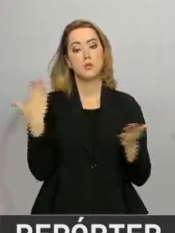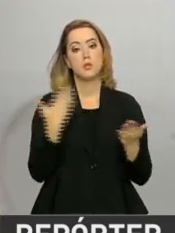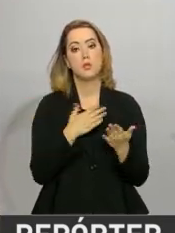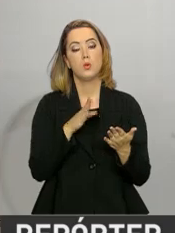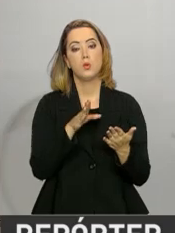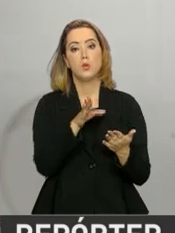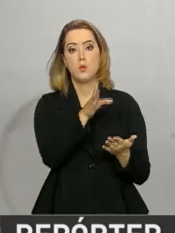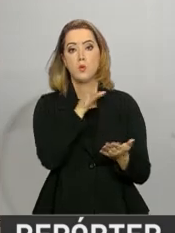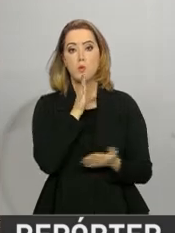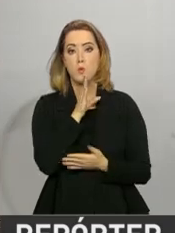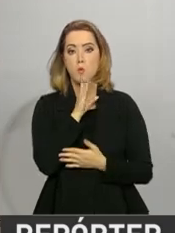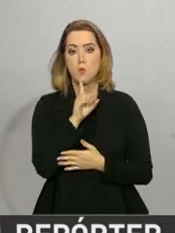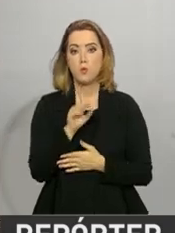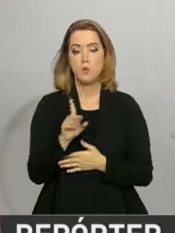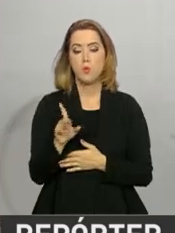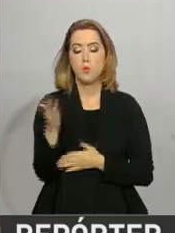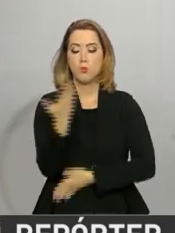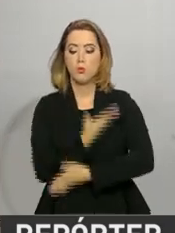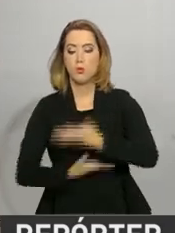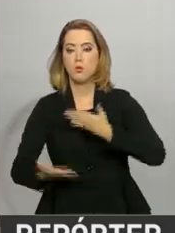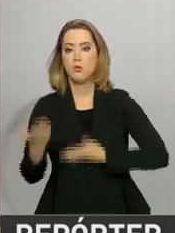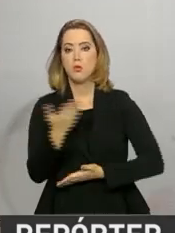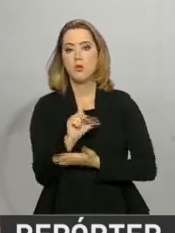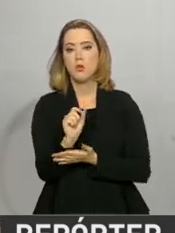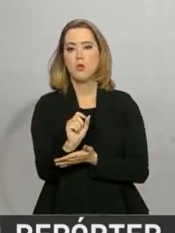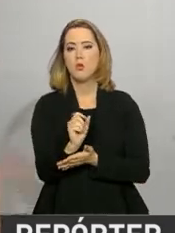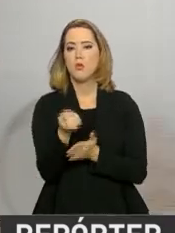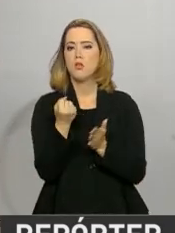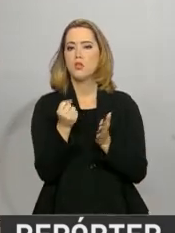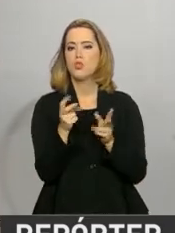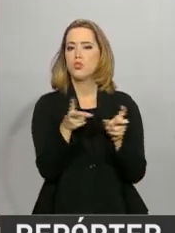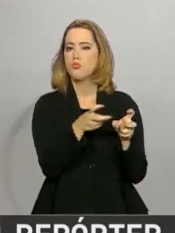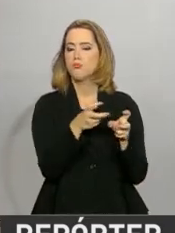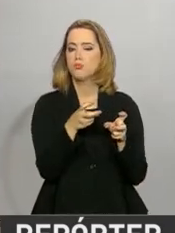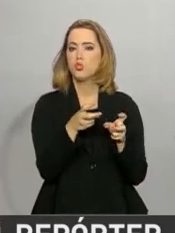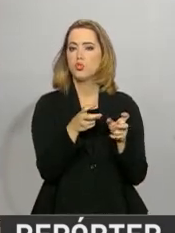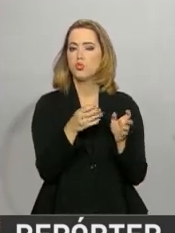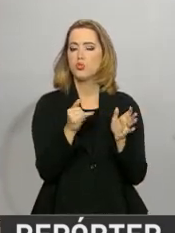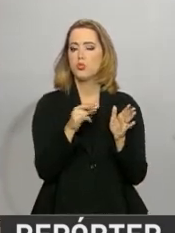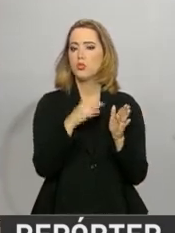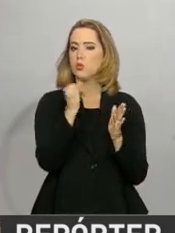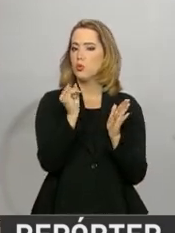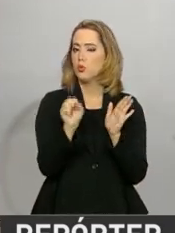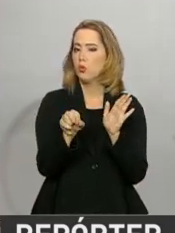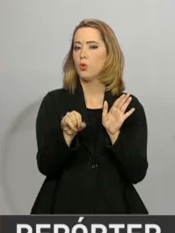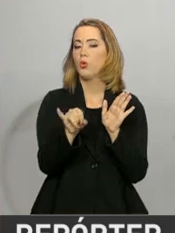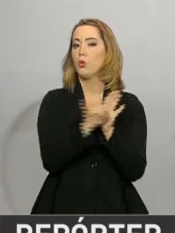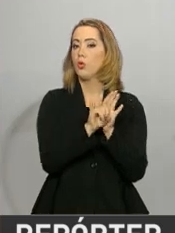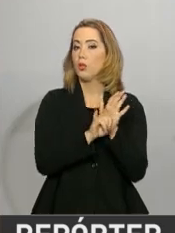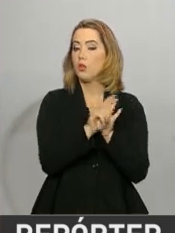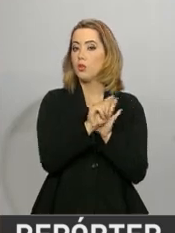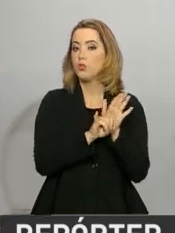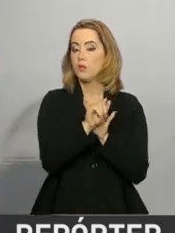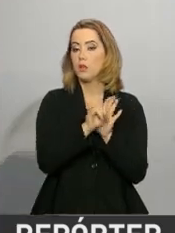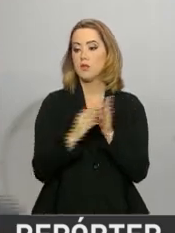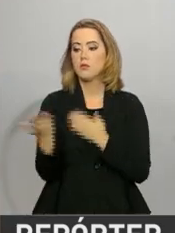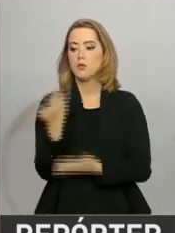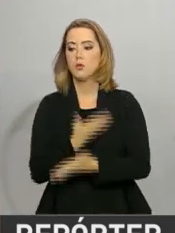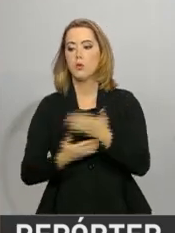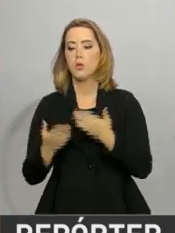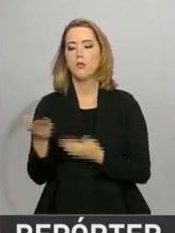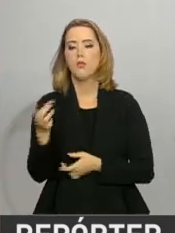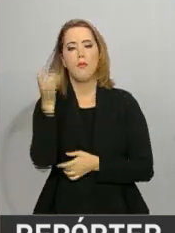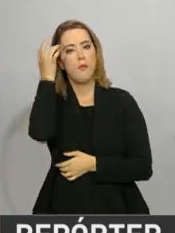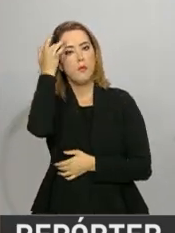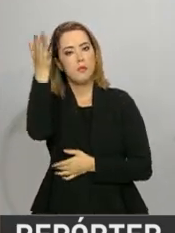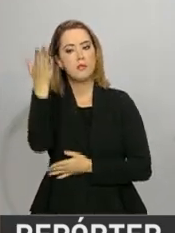reconhecimento mútuo e de certificação mútua que facilitará o comércio entre os nossos países, tanto Brasil como Estados